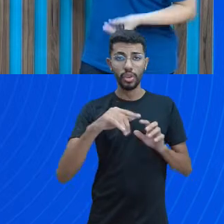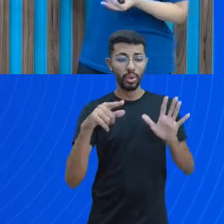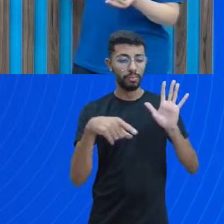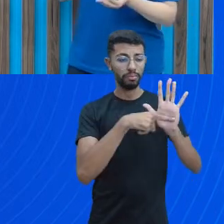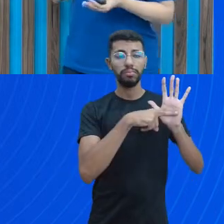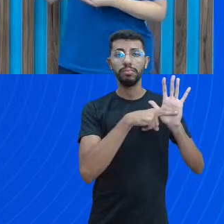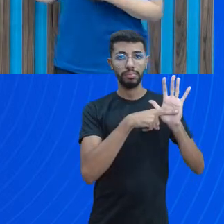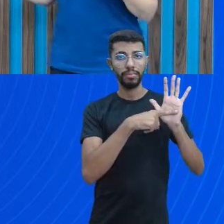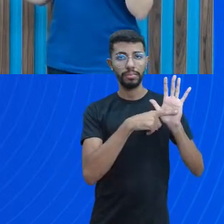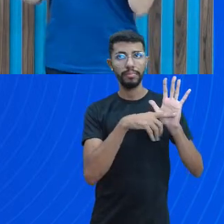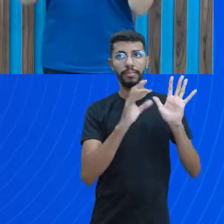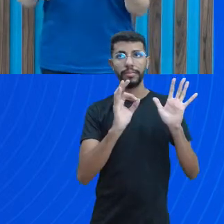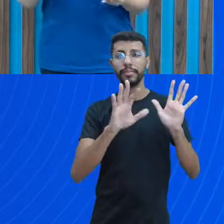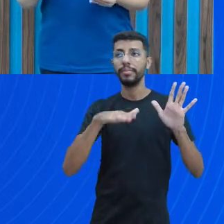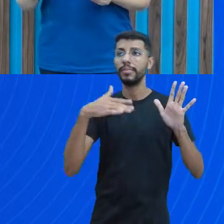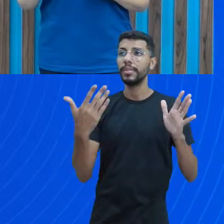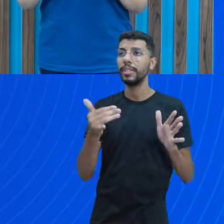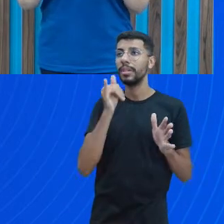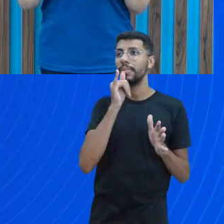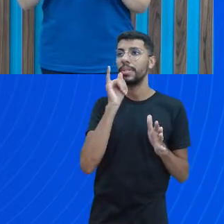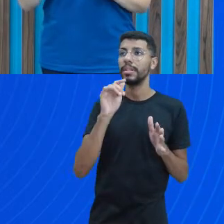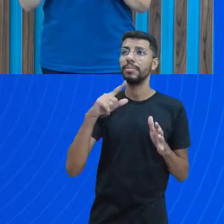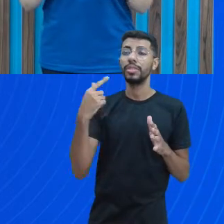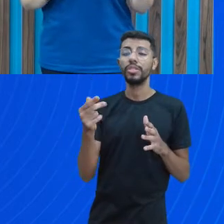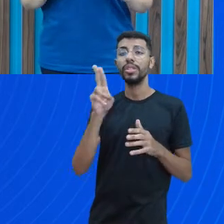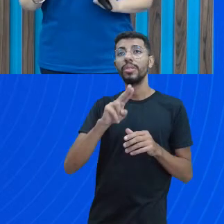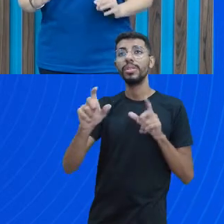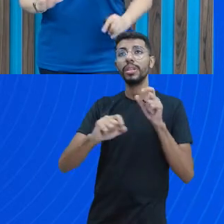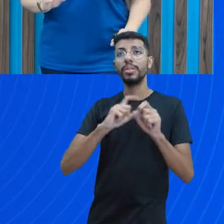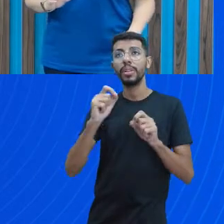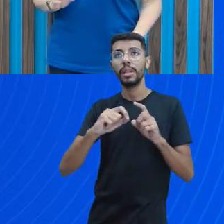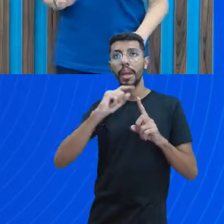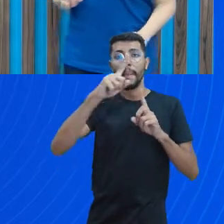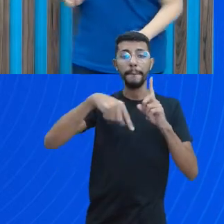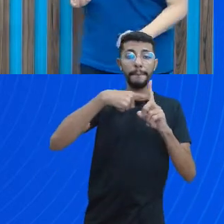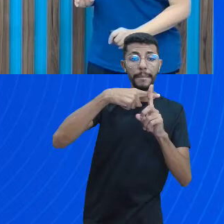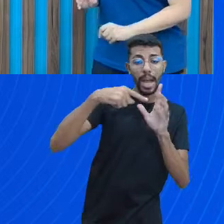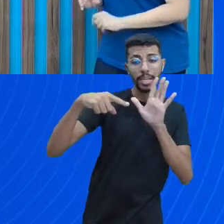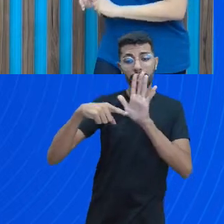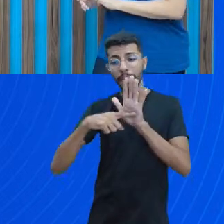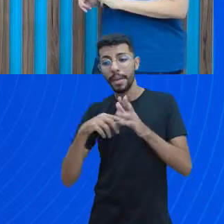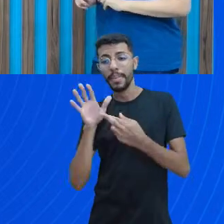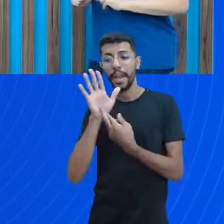Então, aí a gente está utilizando o mais ou menos para representar cada uma das situações, tá?